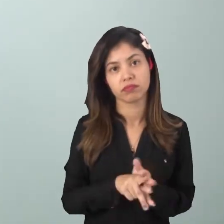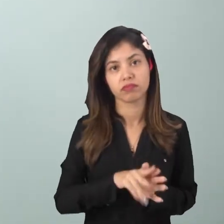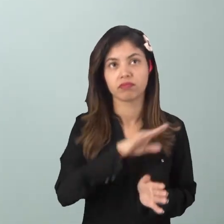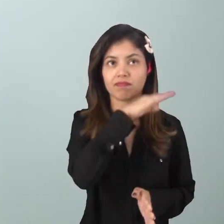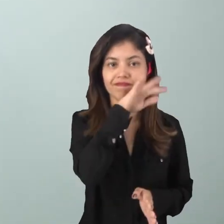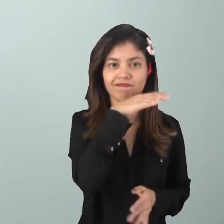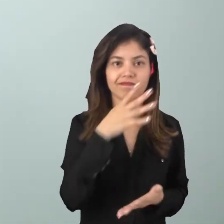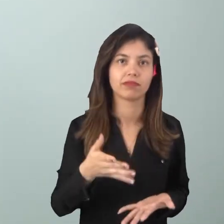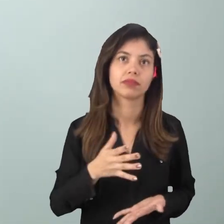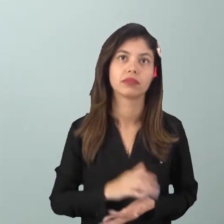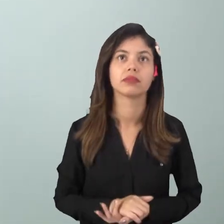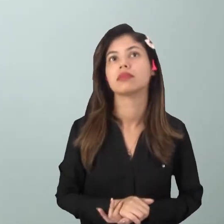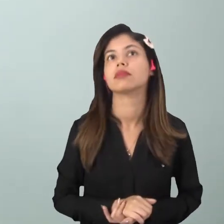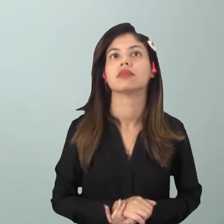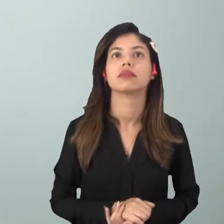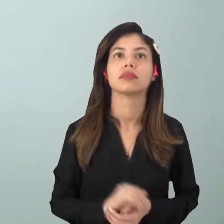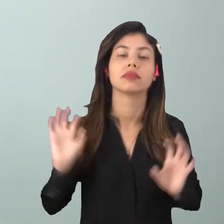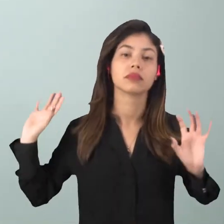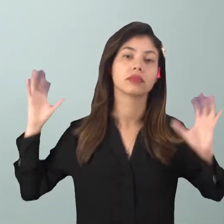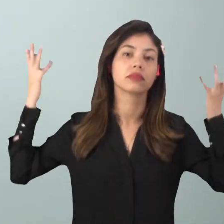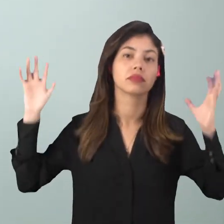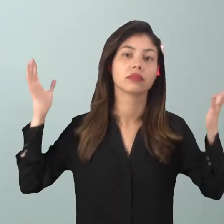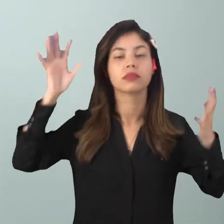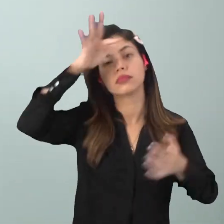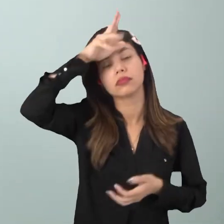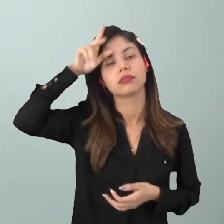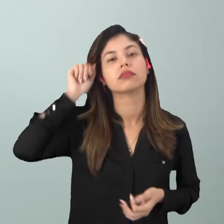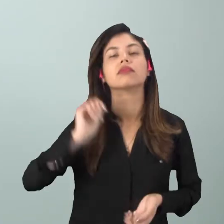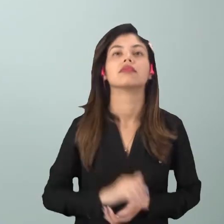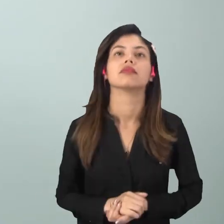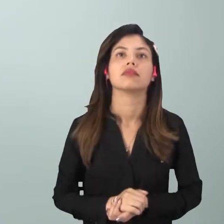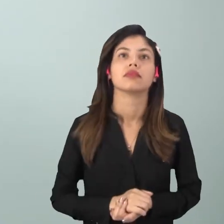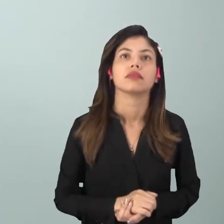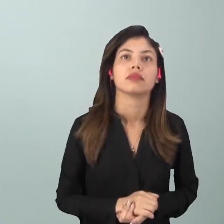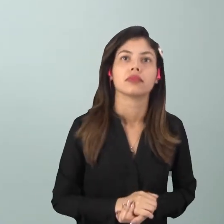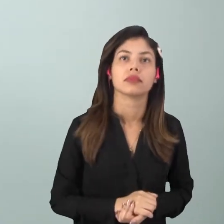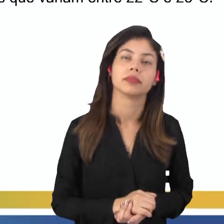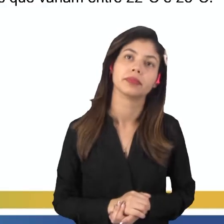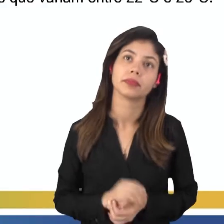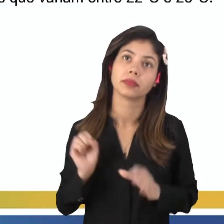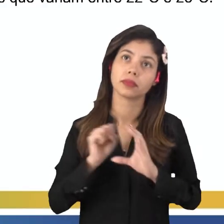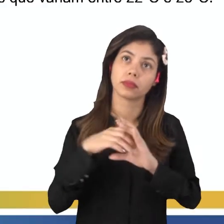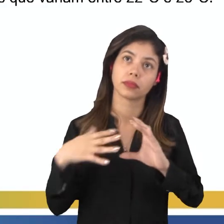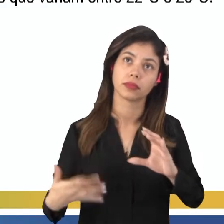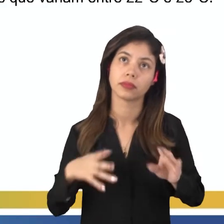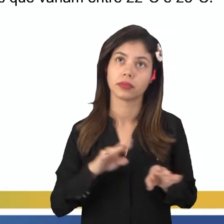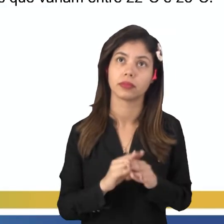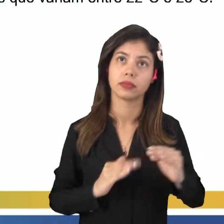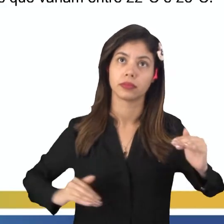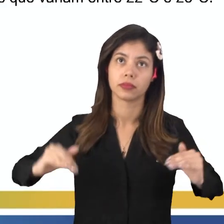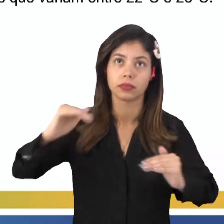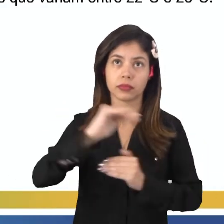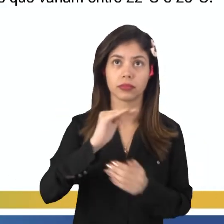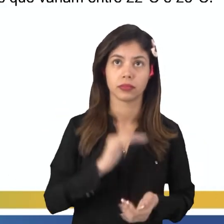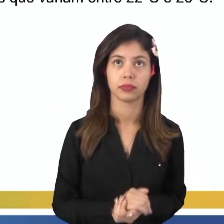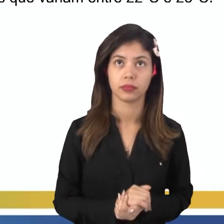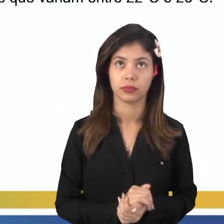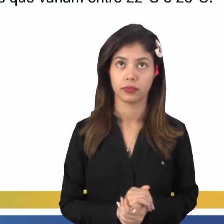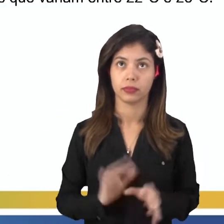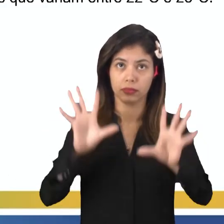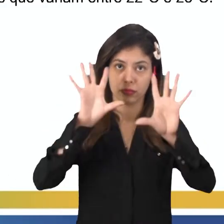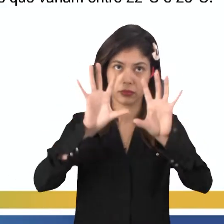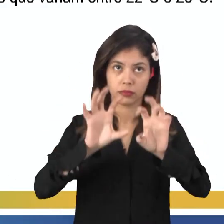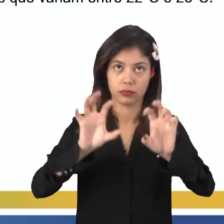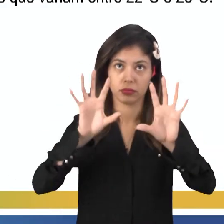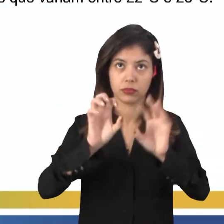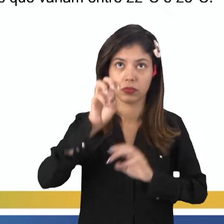vida natural. Quanto ao clima amazônico, a região amazônica é caracterizada pela elevada umidade do ar,